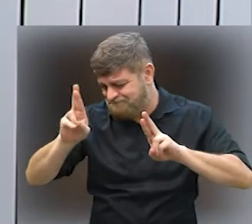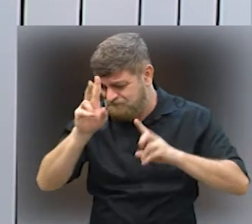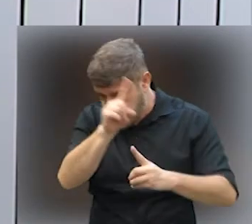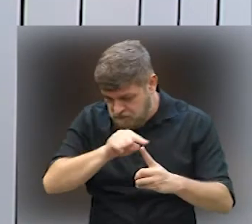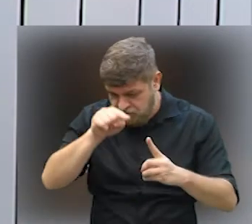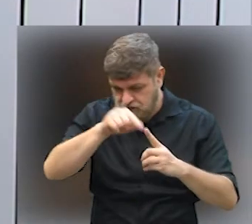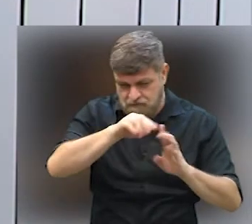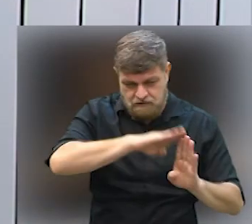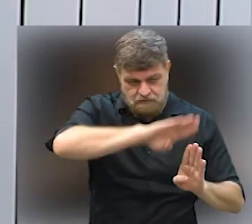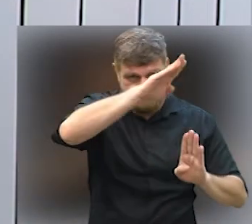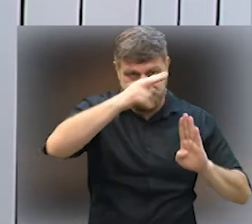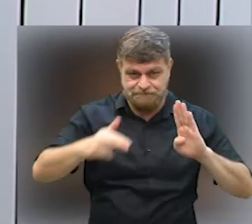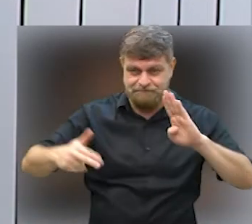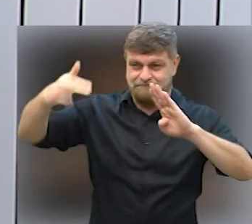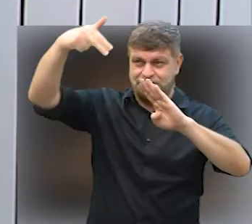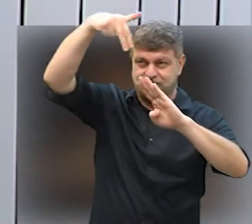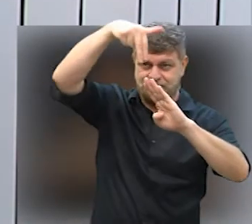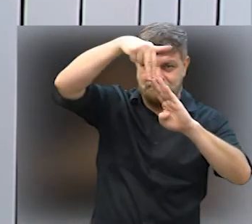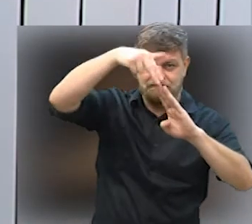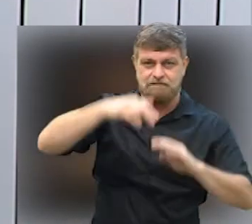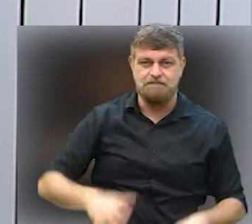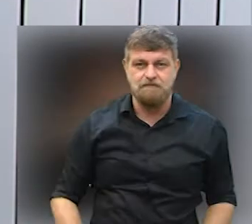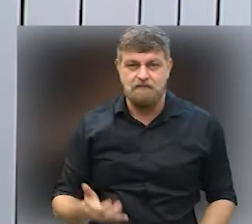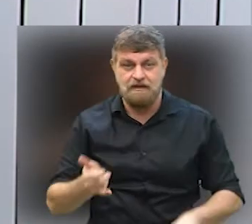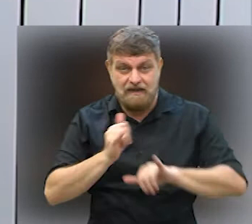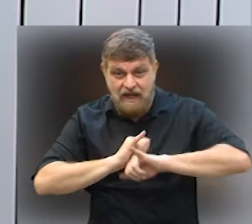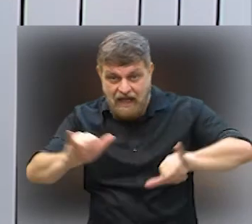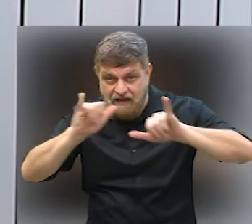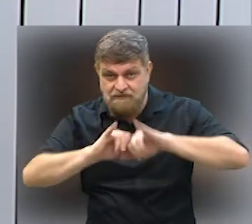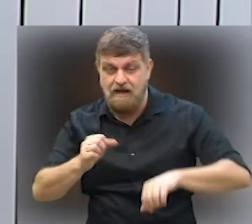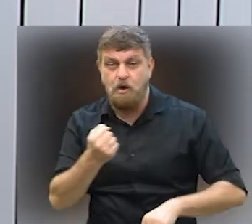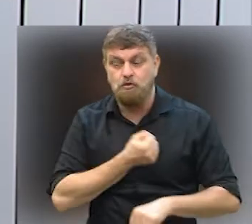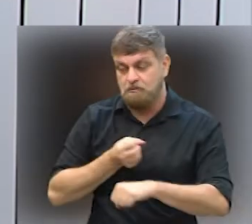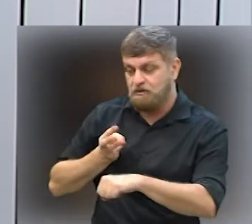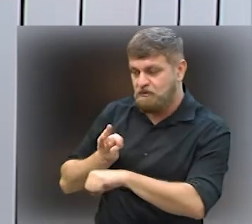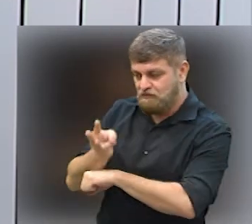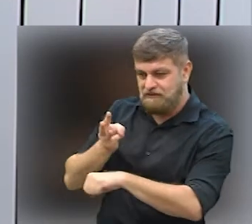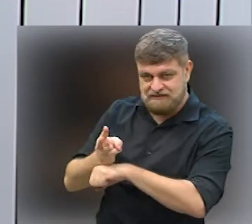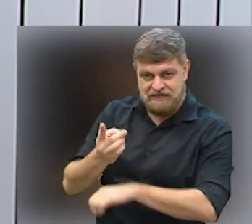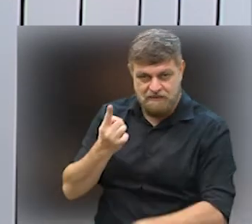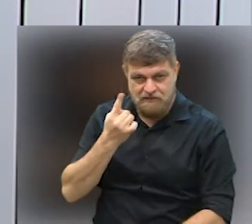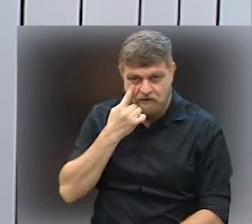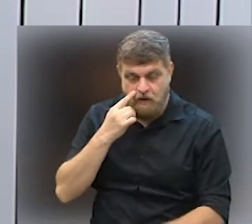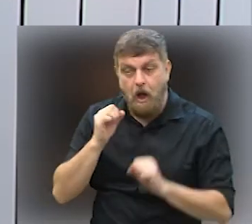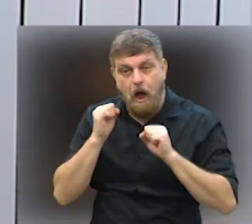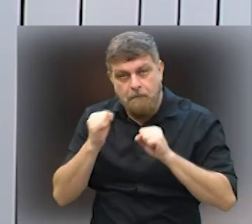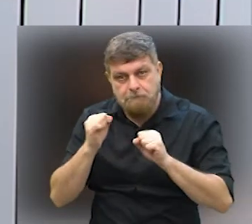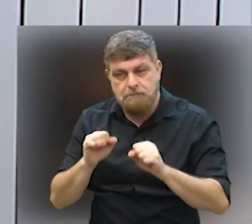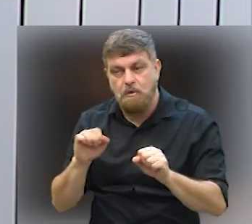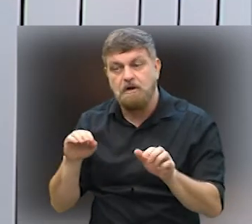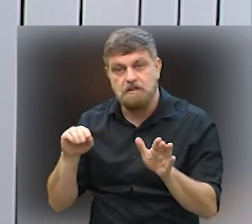um objetivo muito bacana. Esqueci de avisar o nosso WhatsApp, tá aí na tela, 19 nosso DDD